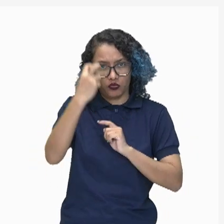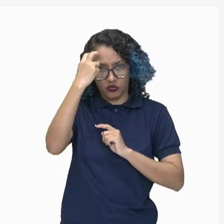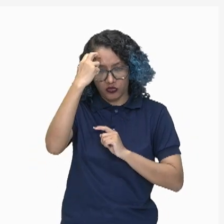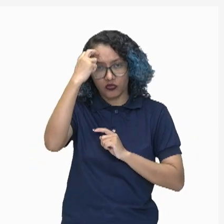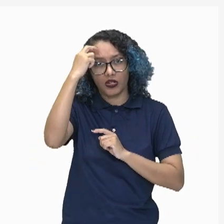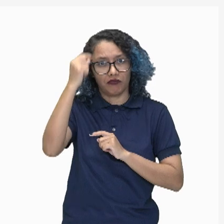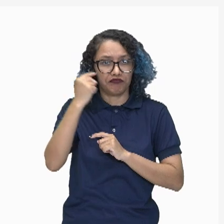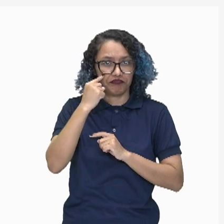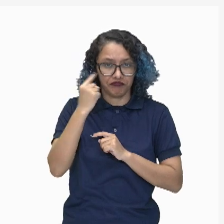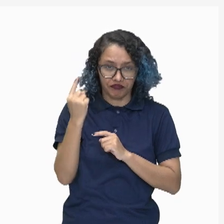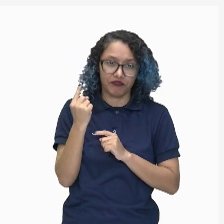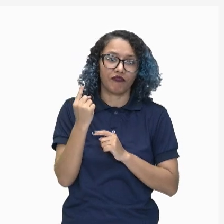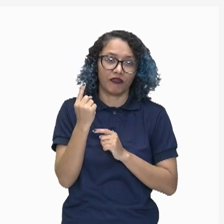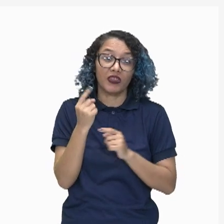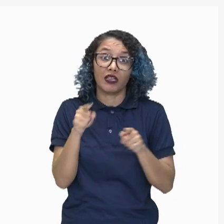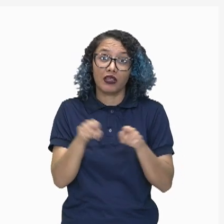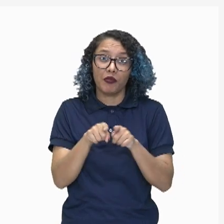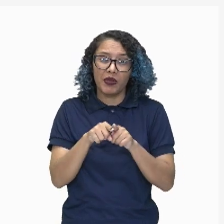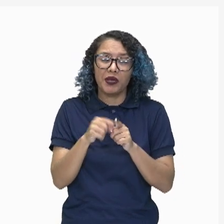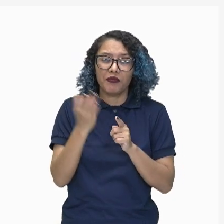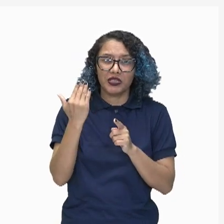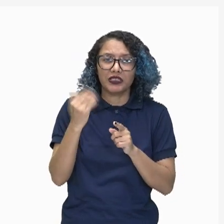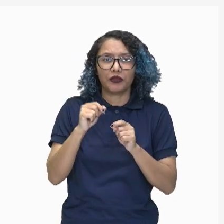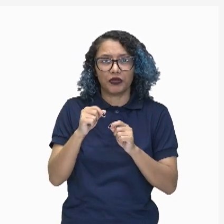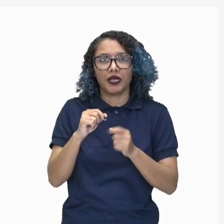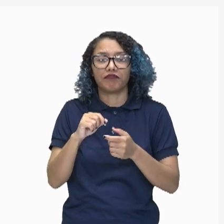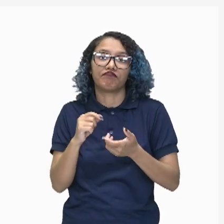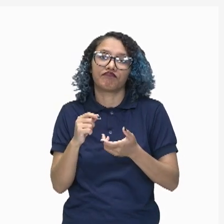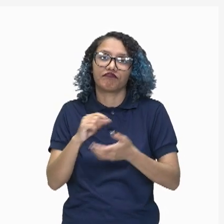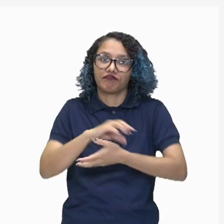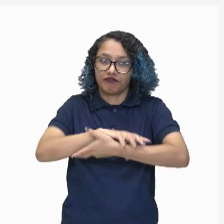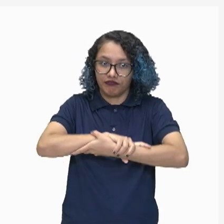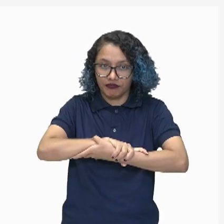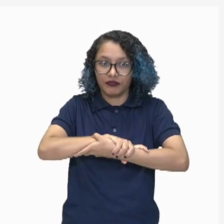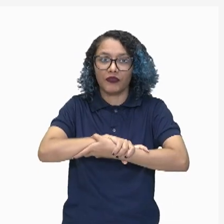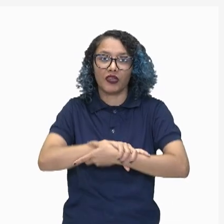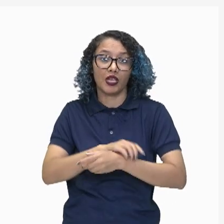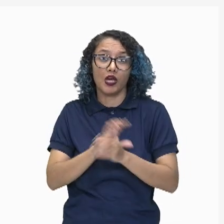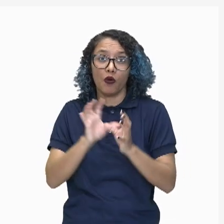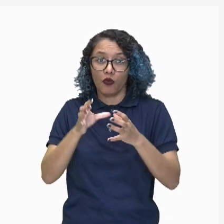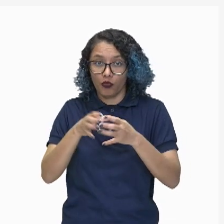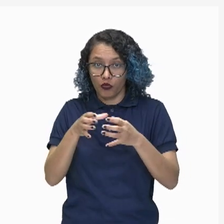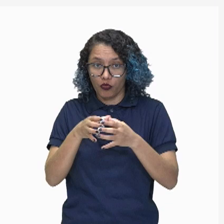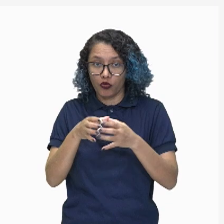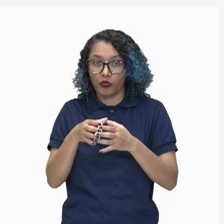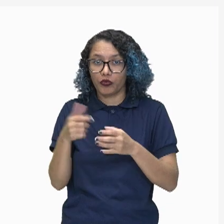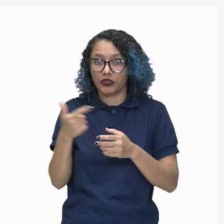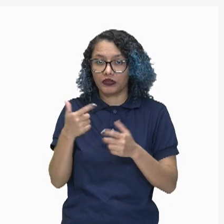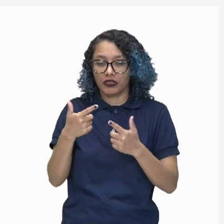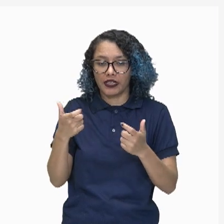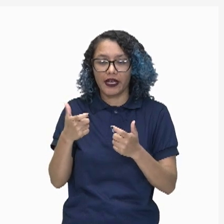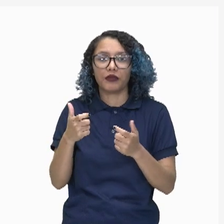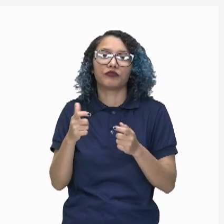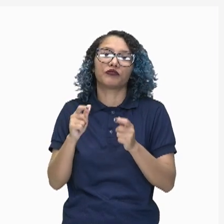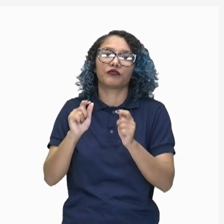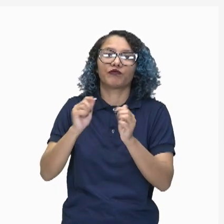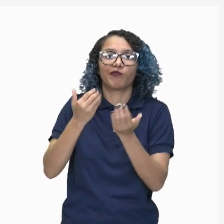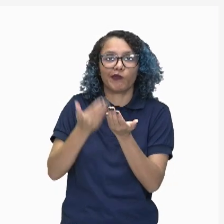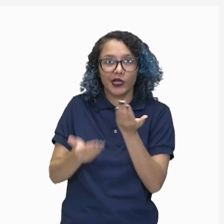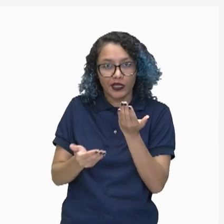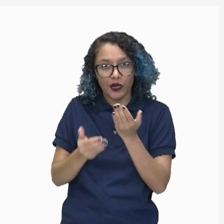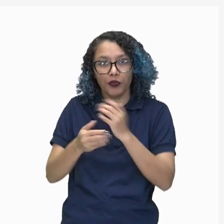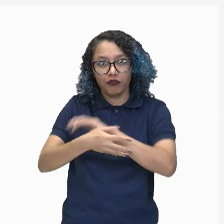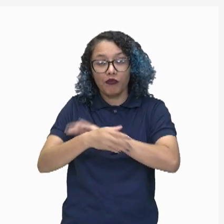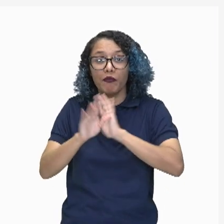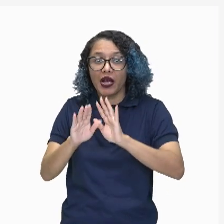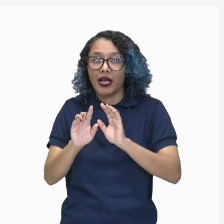inclusive, esteve aliado aos países que foram derrotados durante a Segunda Guerra Mundial. Depois se voltou aos aliados. Então, com o